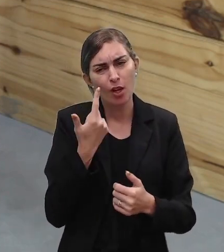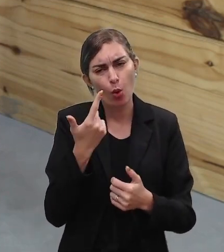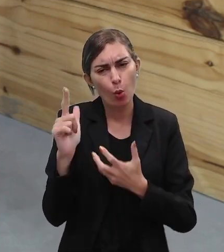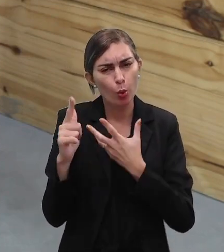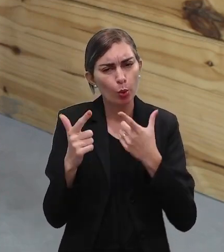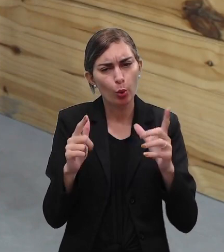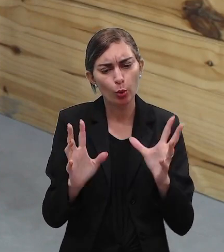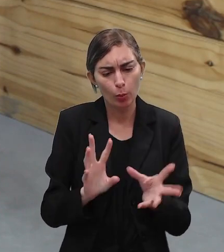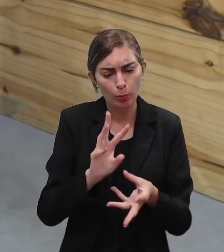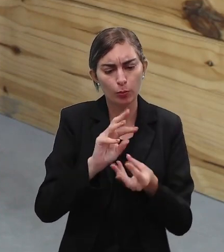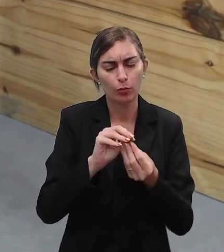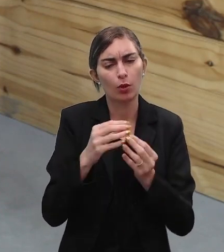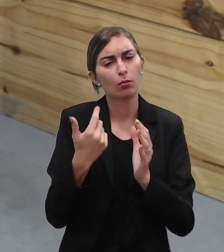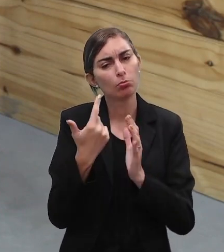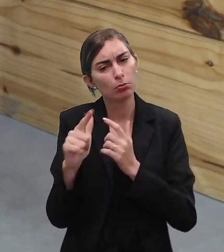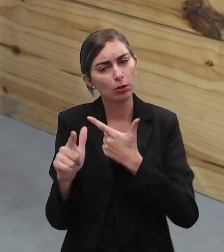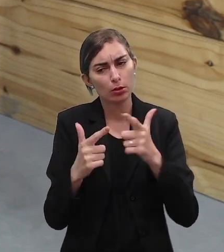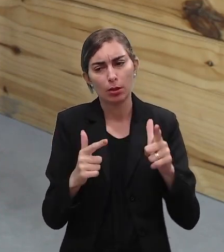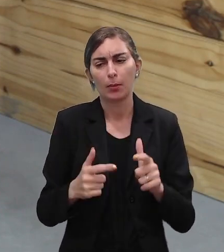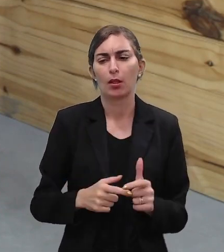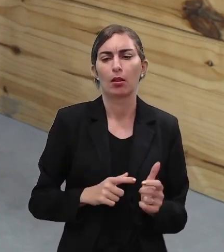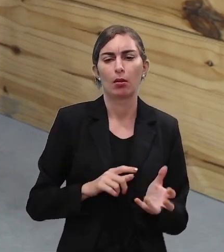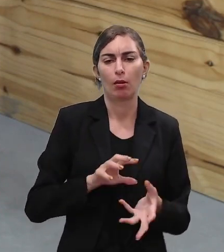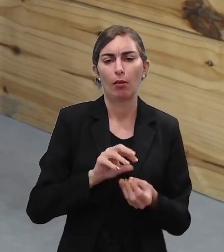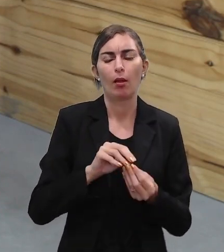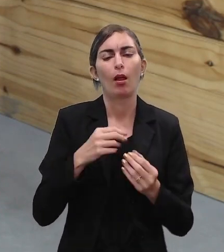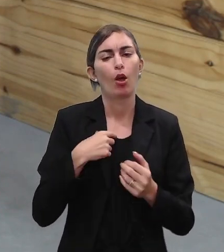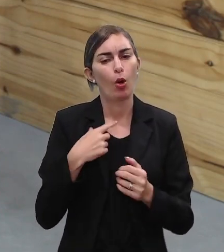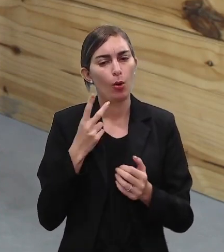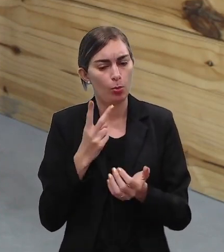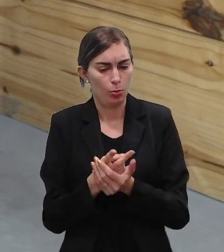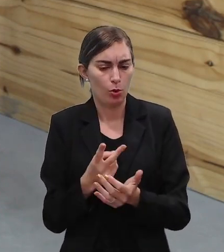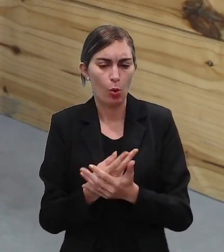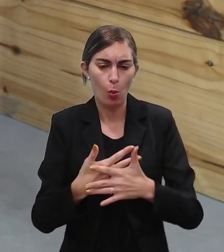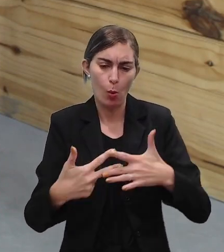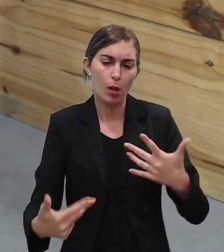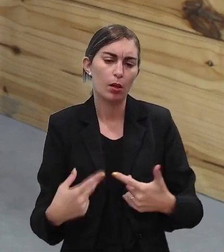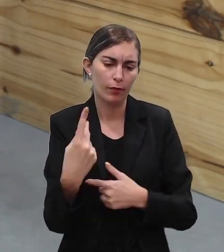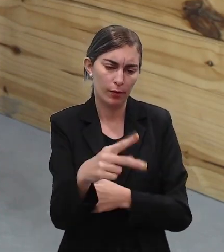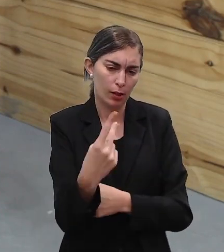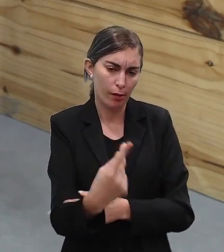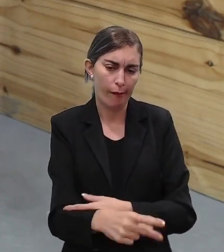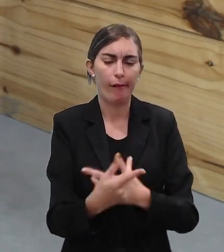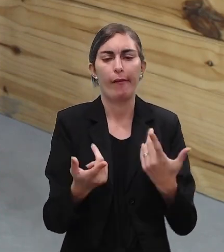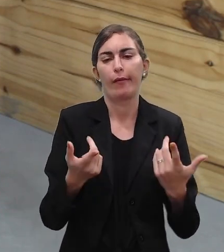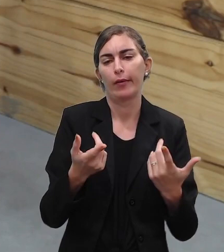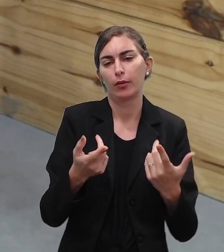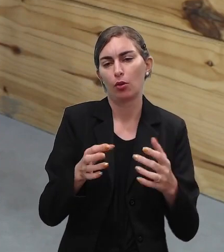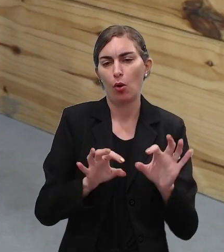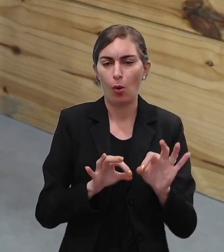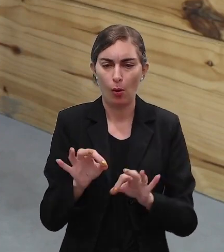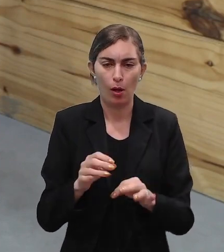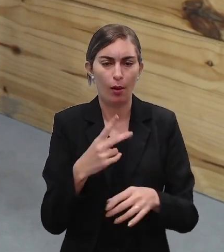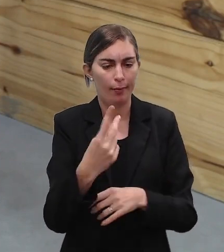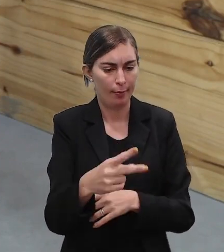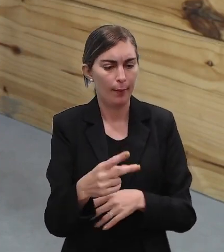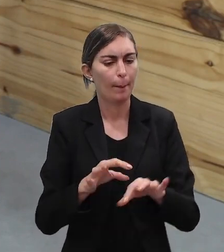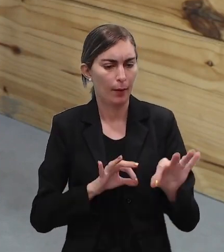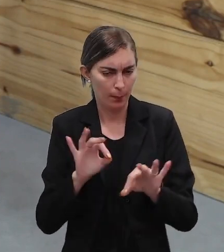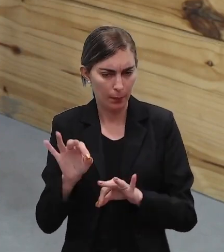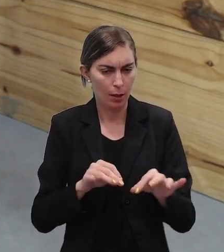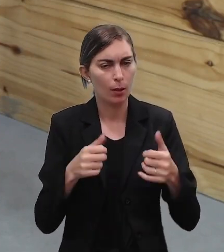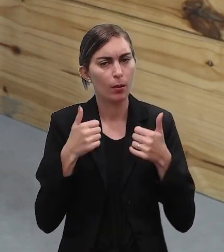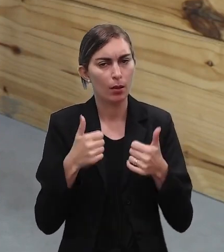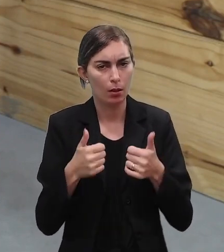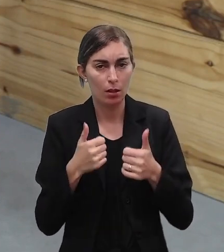agregar a esse funcionário também a necessidade de ser qualificado, de ergonomicamente ele estar preparado,